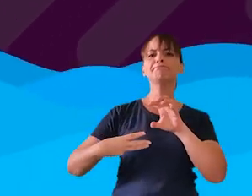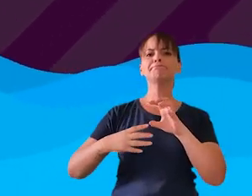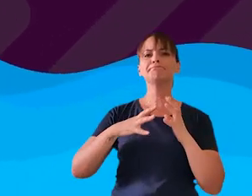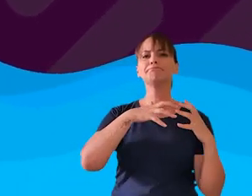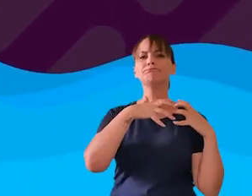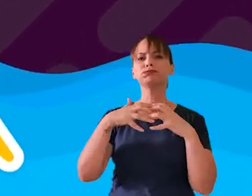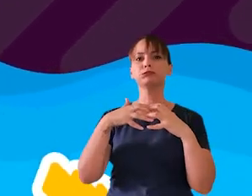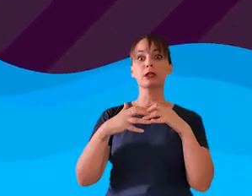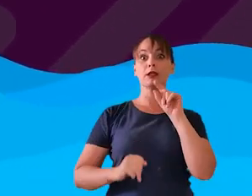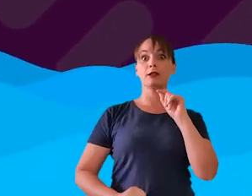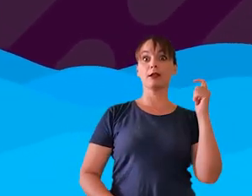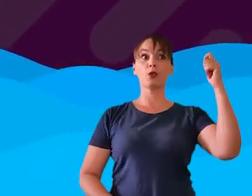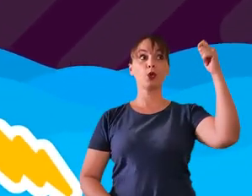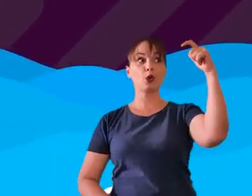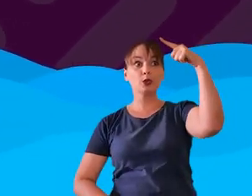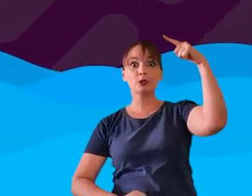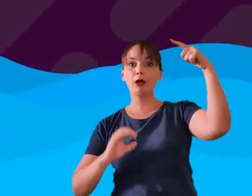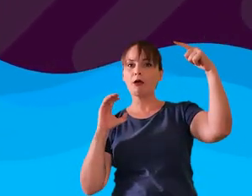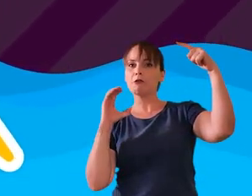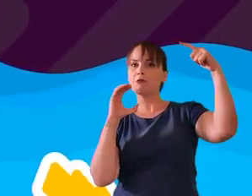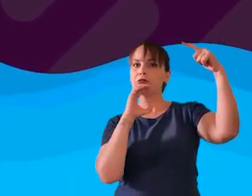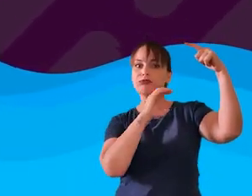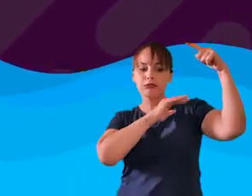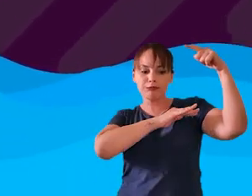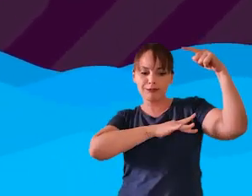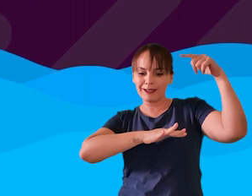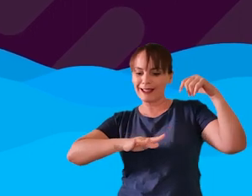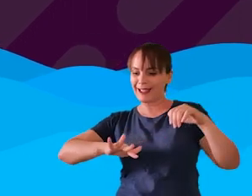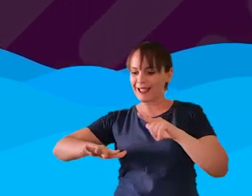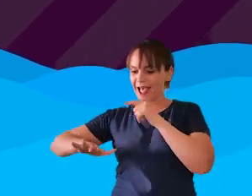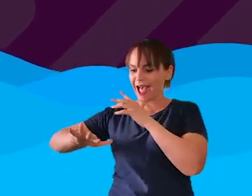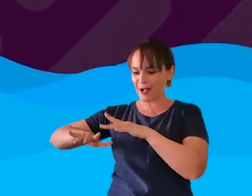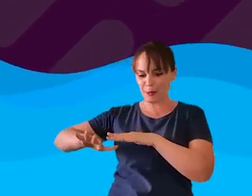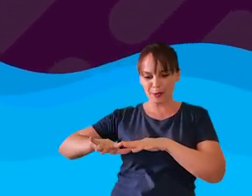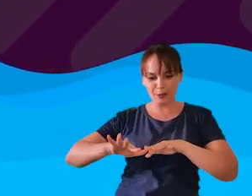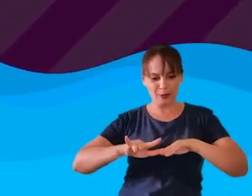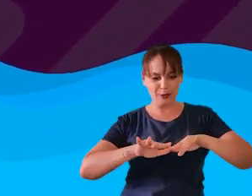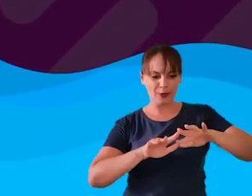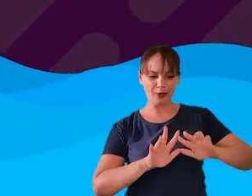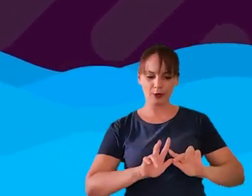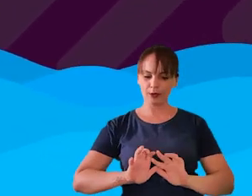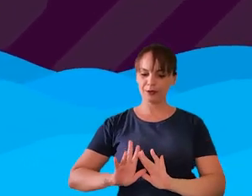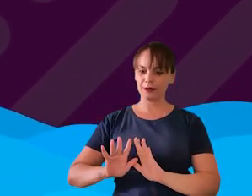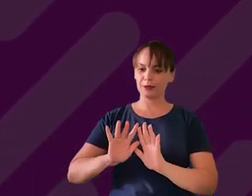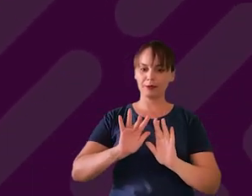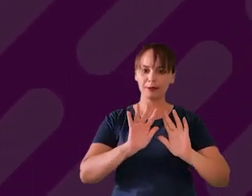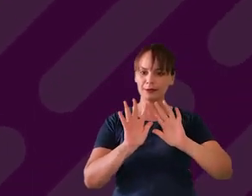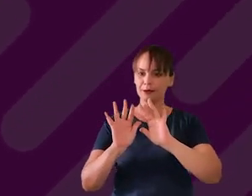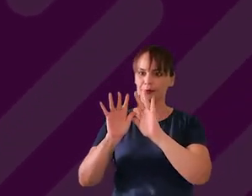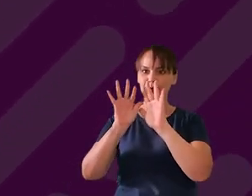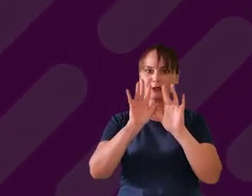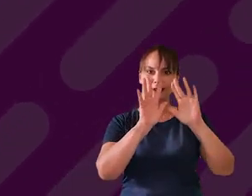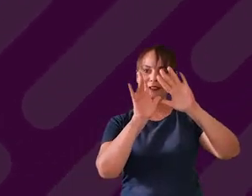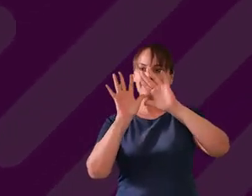o sol começa a esquentar a superfície das águas, fazendo ela virar vapor e subir